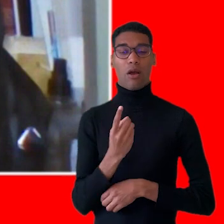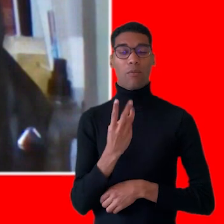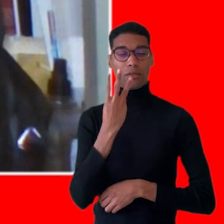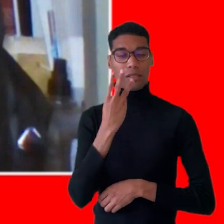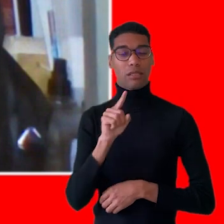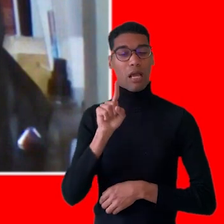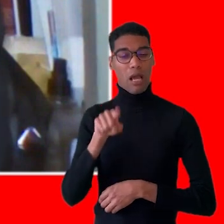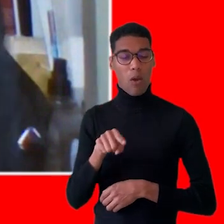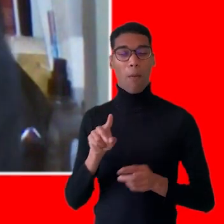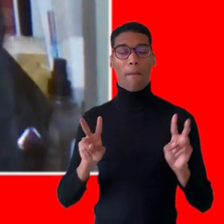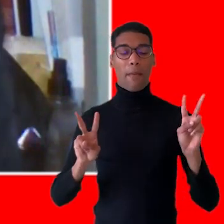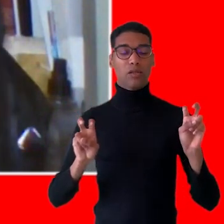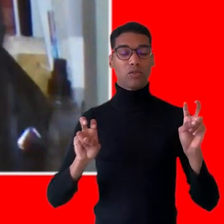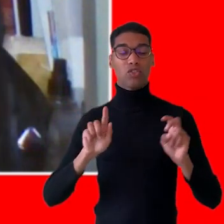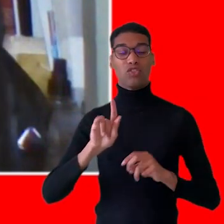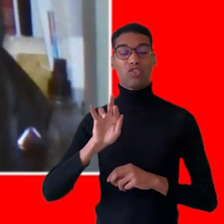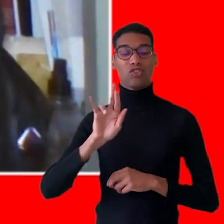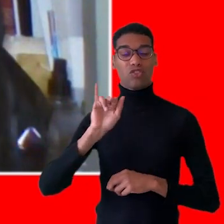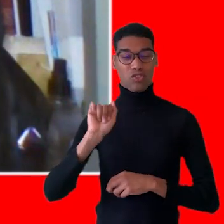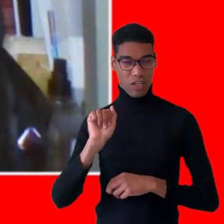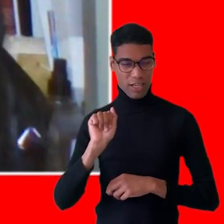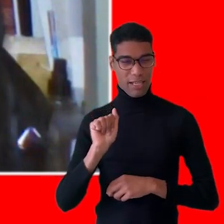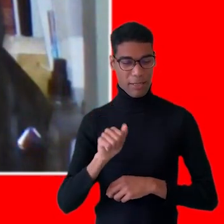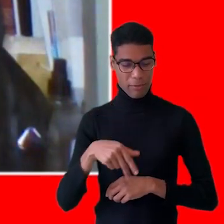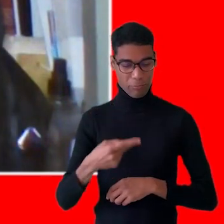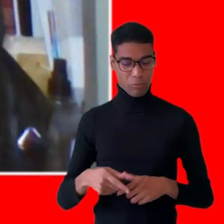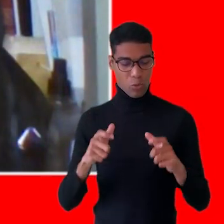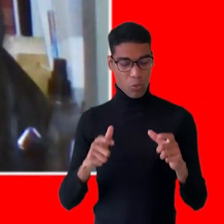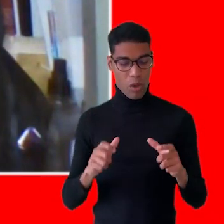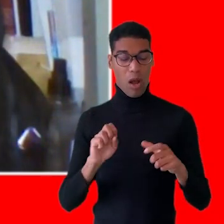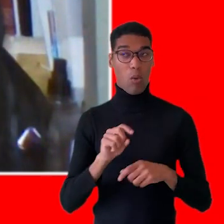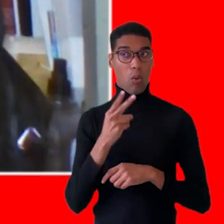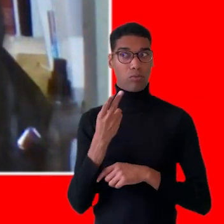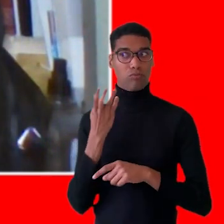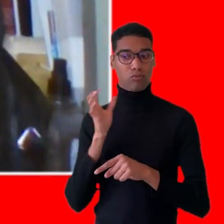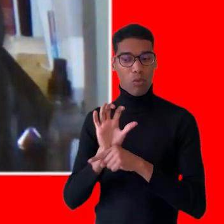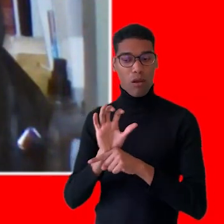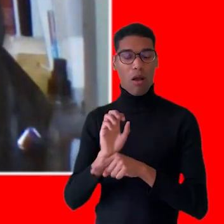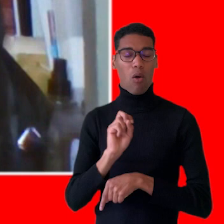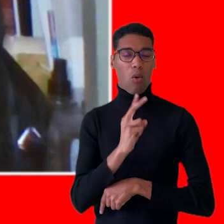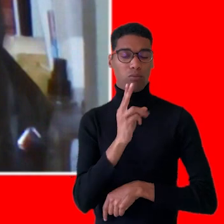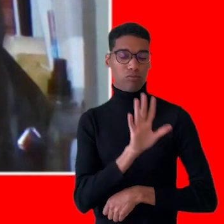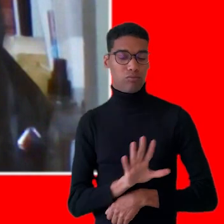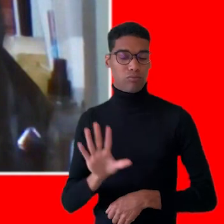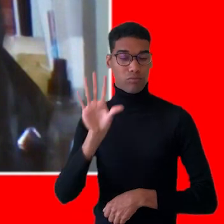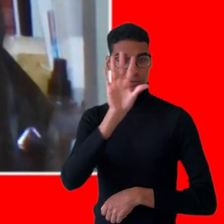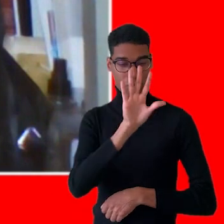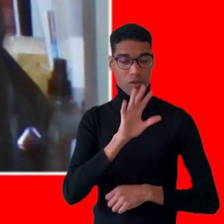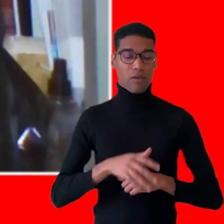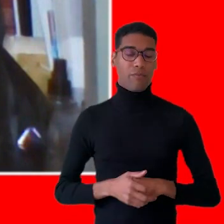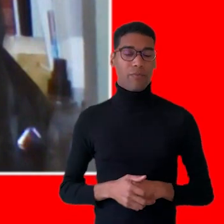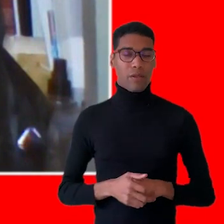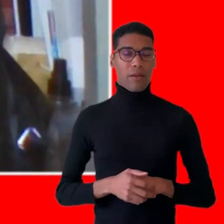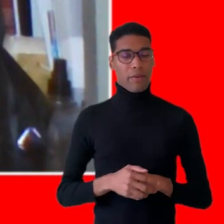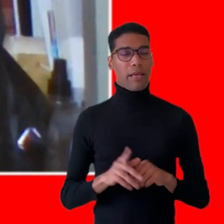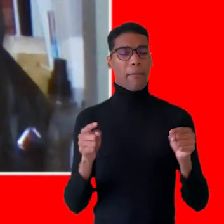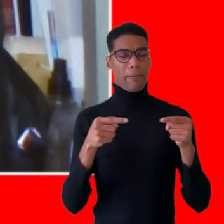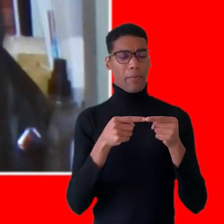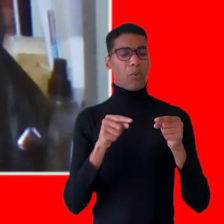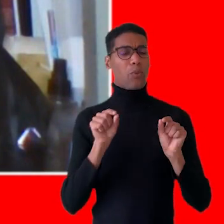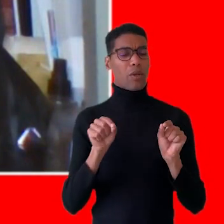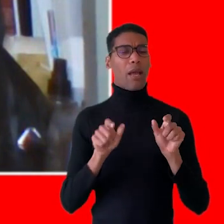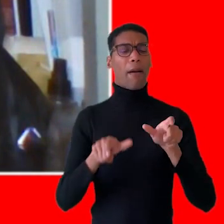uma gíria, não sei se uma gíria local, ou uma gíria estadual, ou uma gíria nacional, para